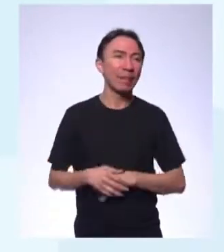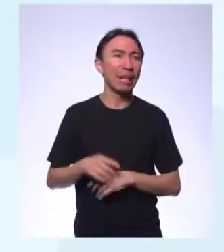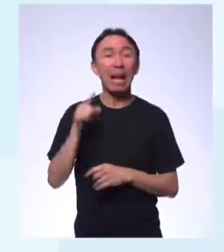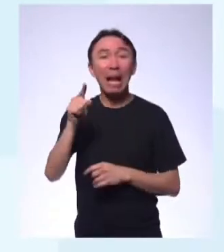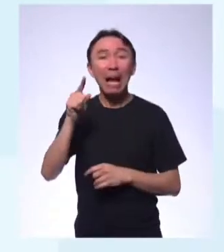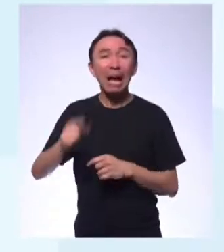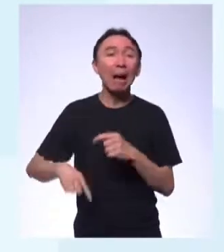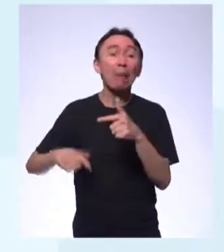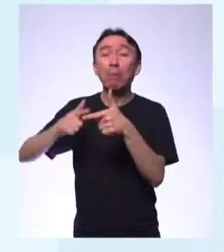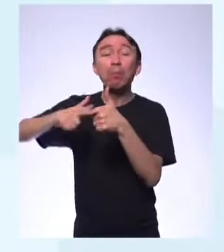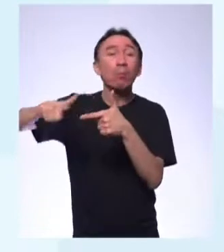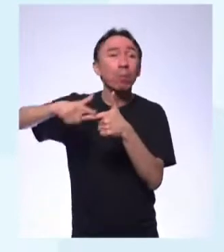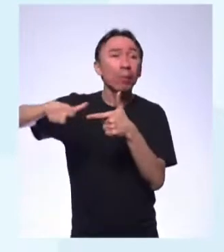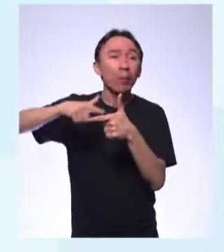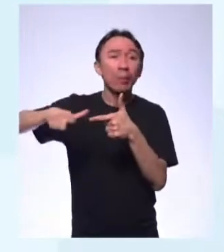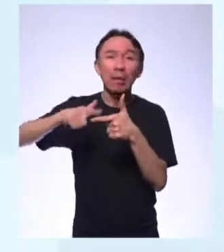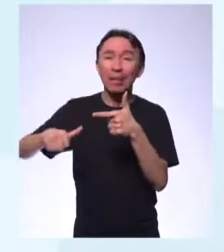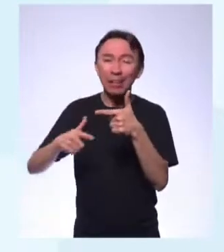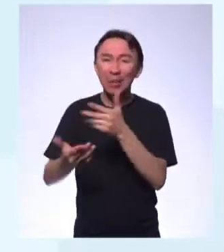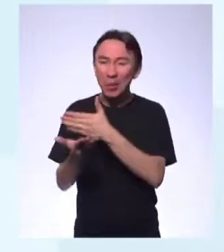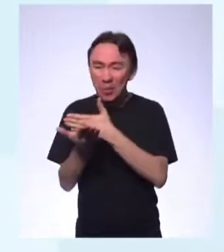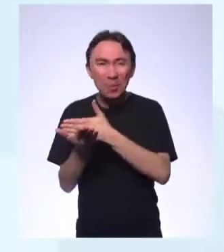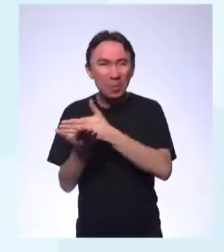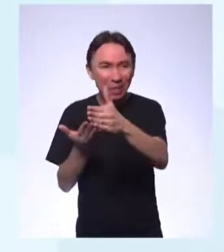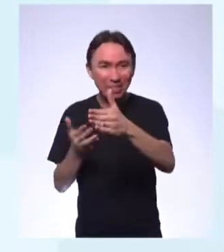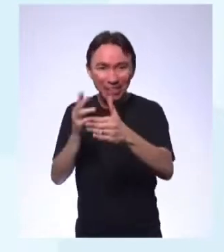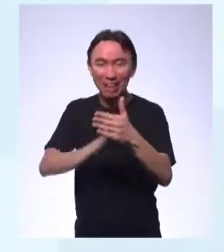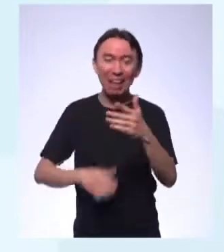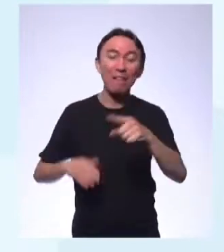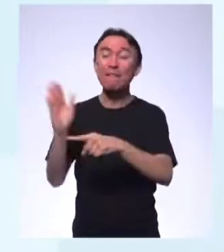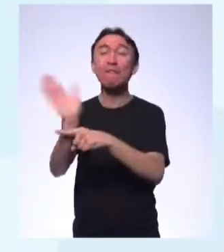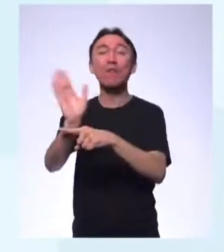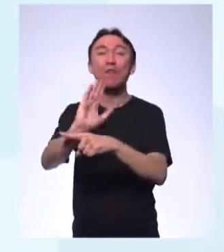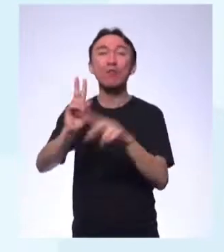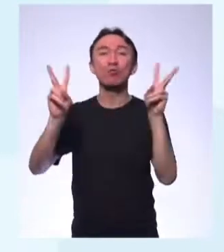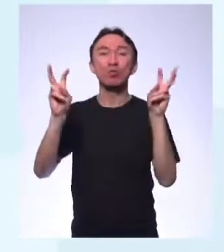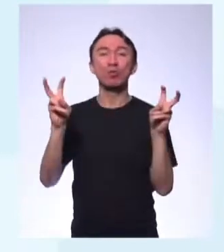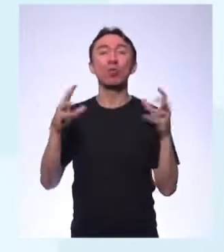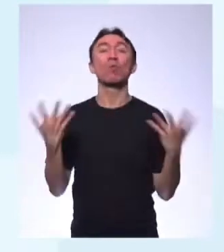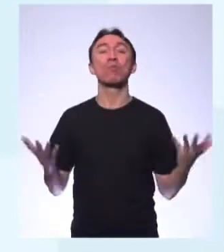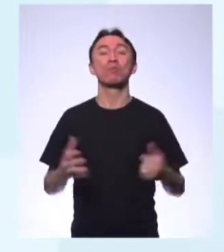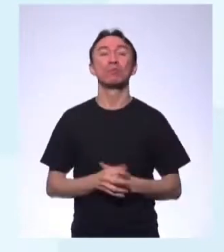início a narrativa do filme? Um minuto e a gente já volta.